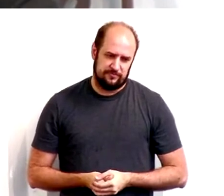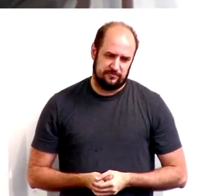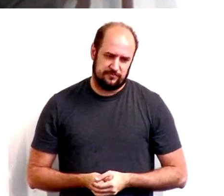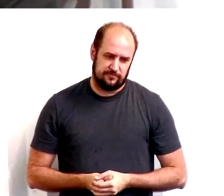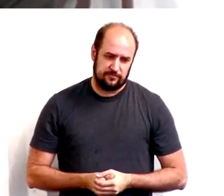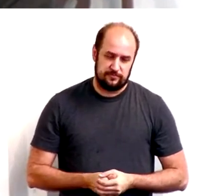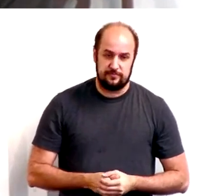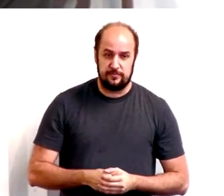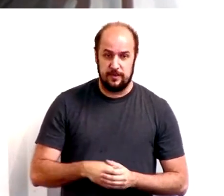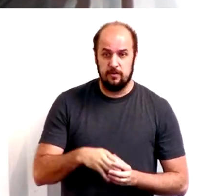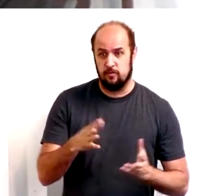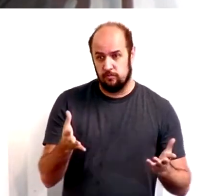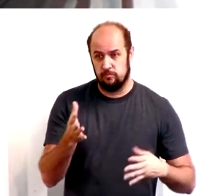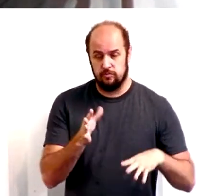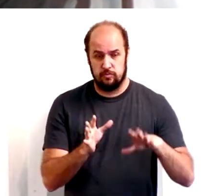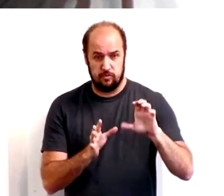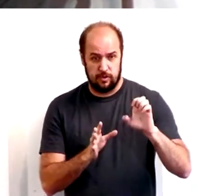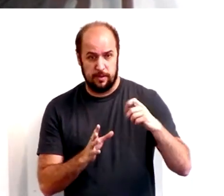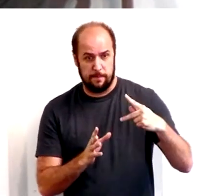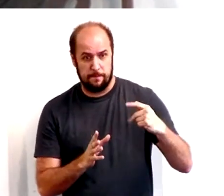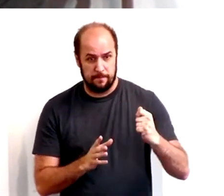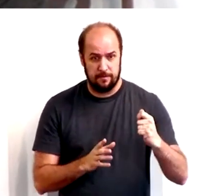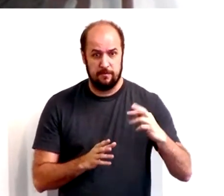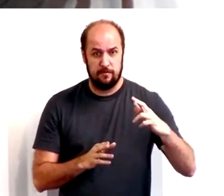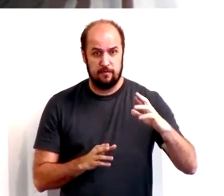Epafrodito adoeceu, mas